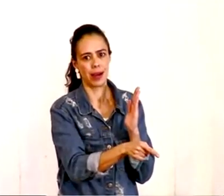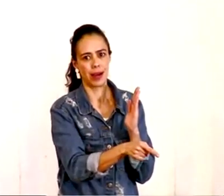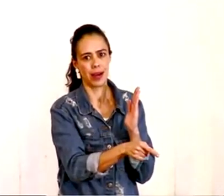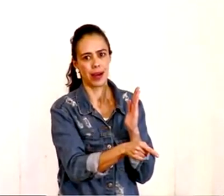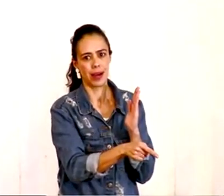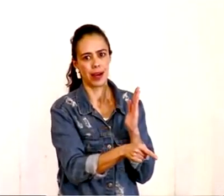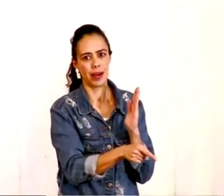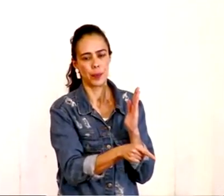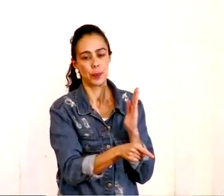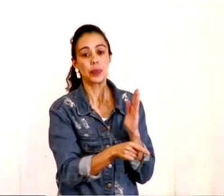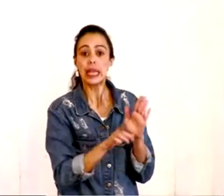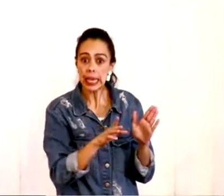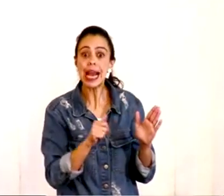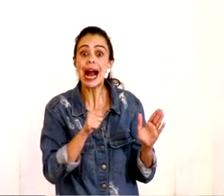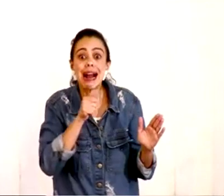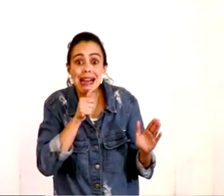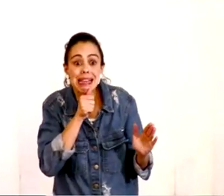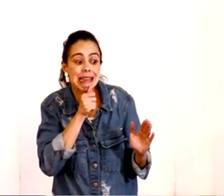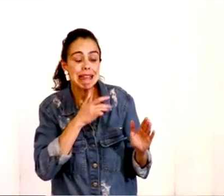misericordioso e dizer: